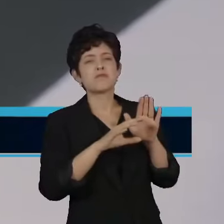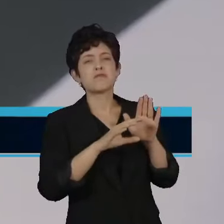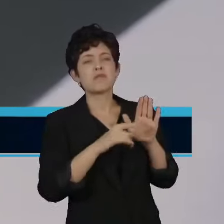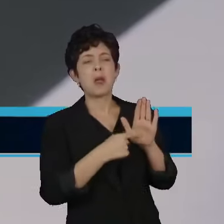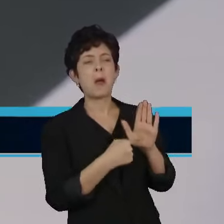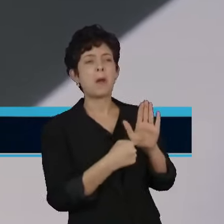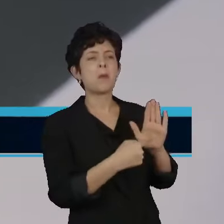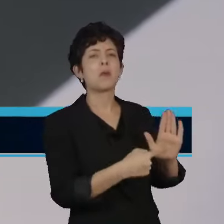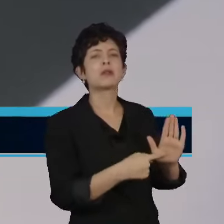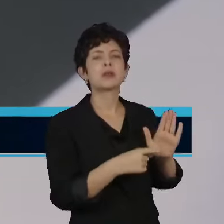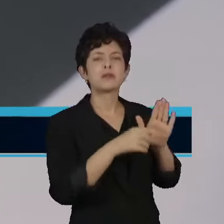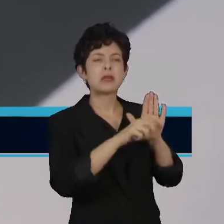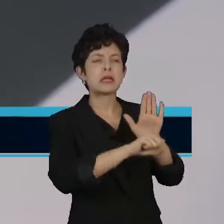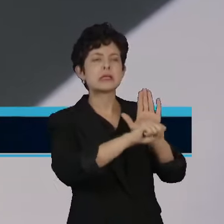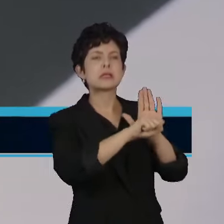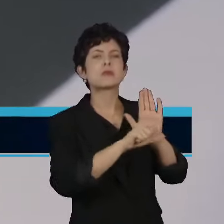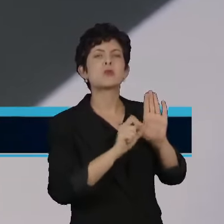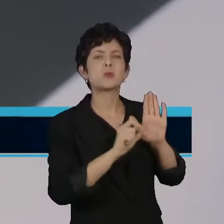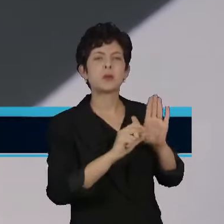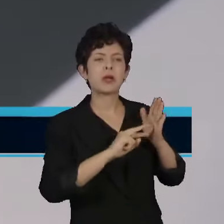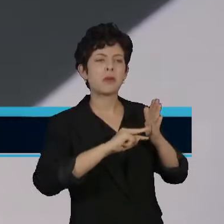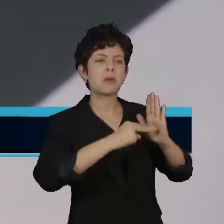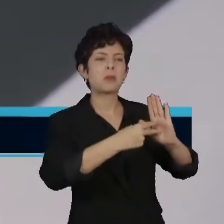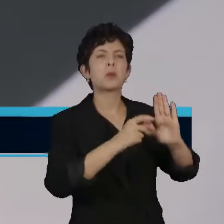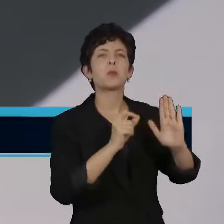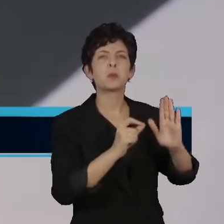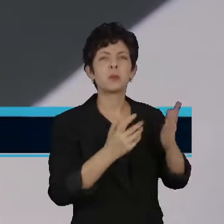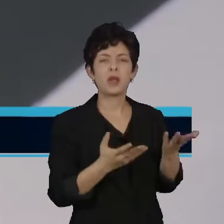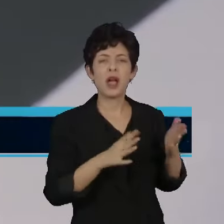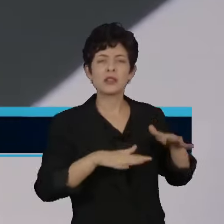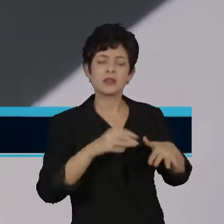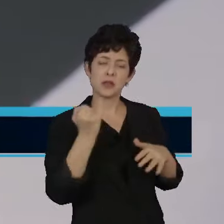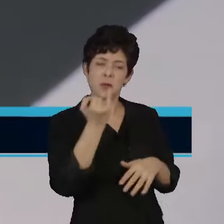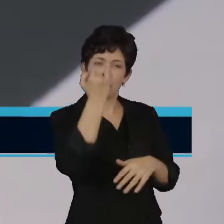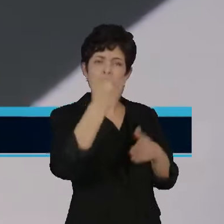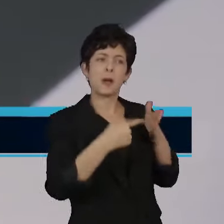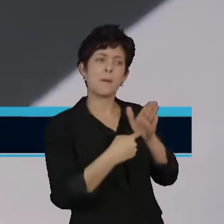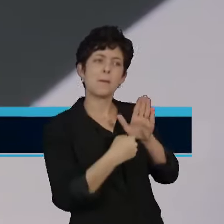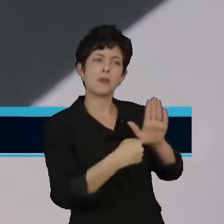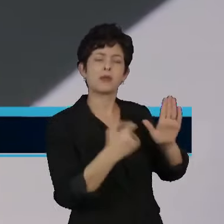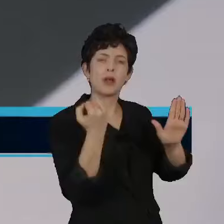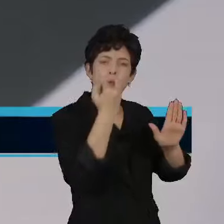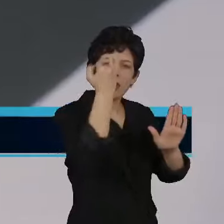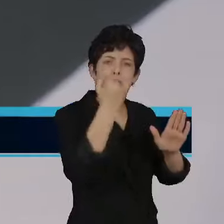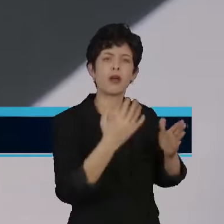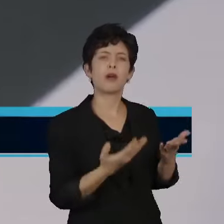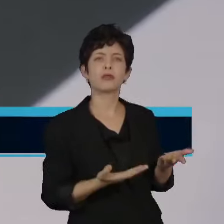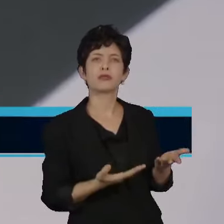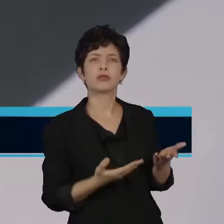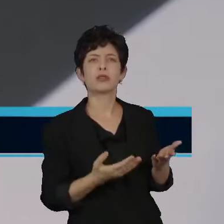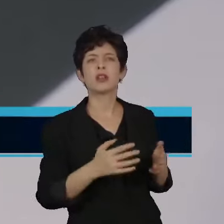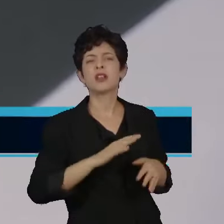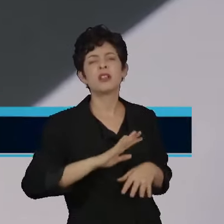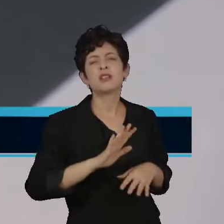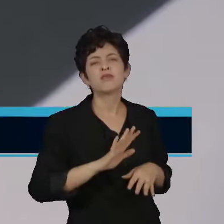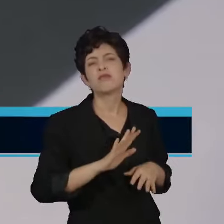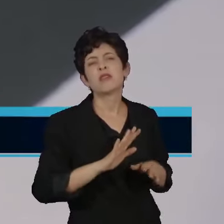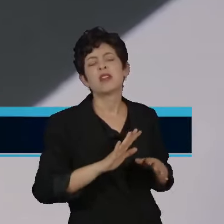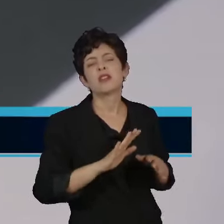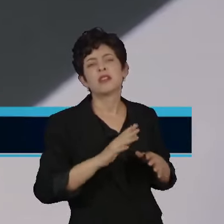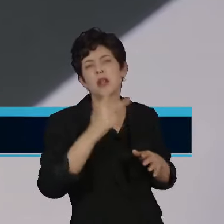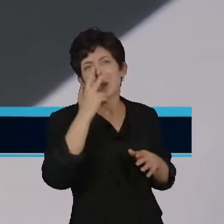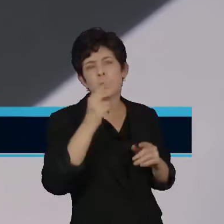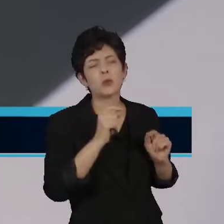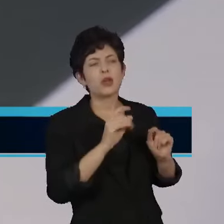tem simbolismo, mas o simbolismo acho que muitas vezes é importante. Não creio que isso crie custo adicional importante. É